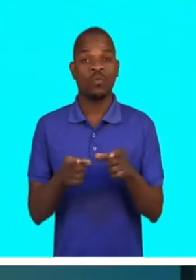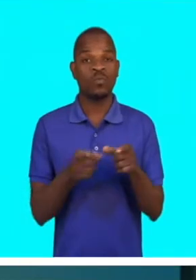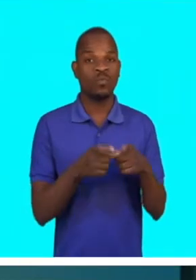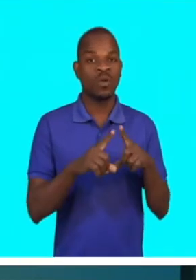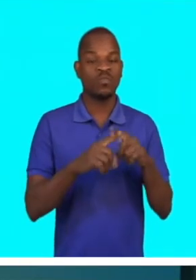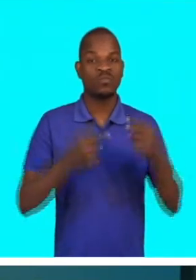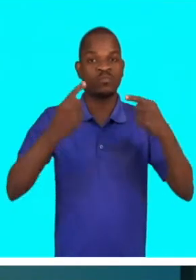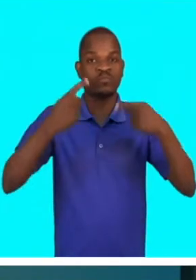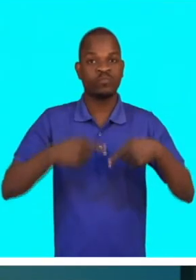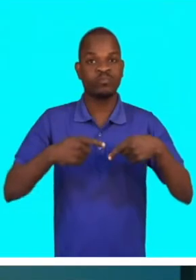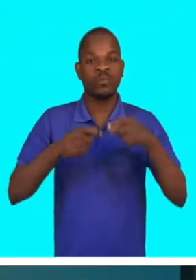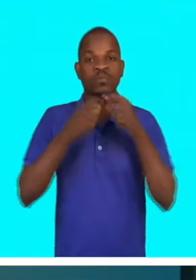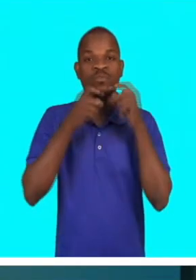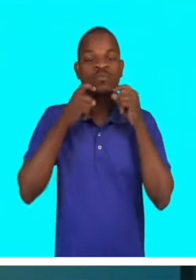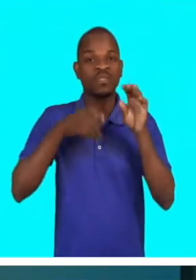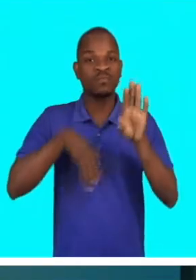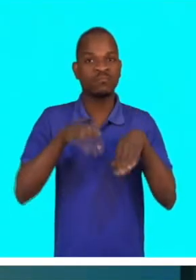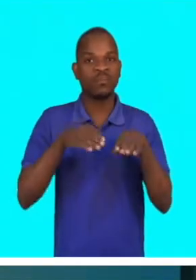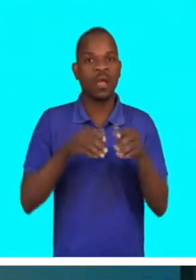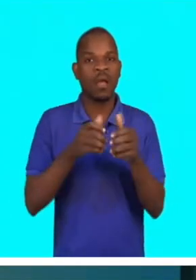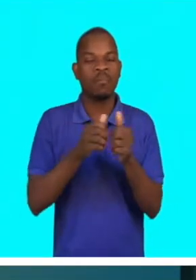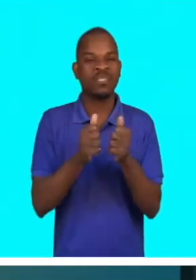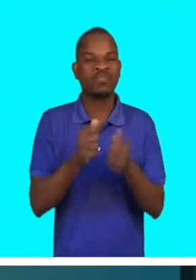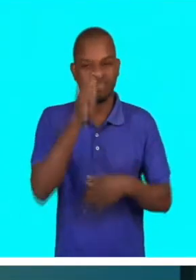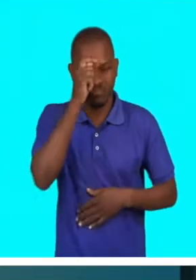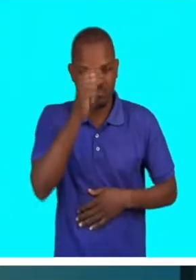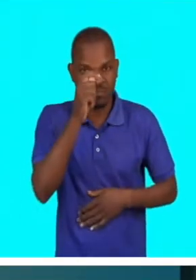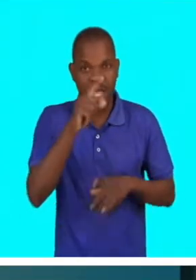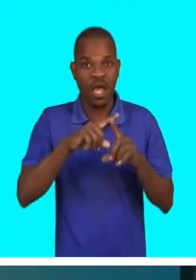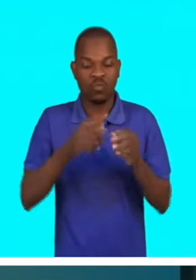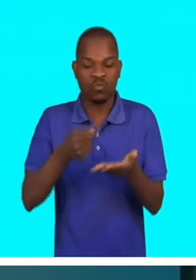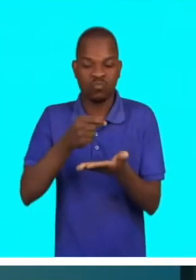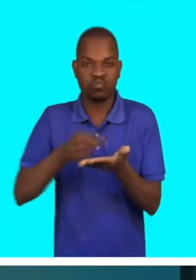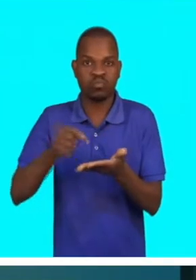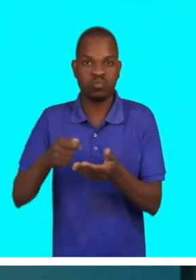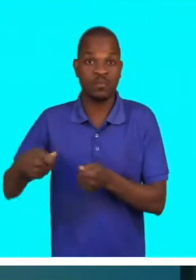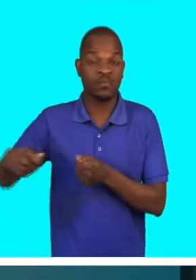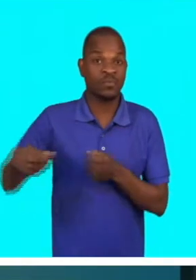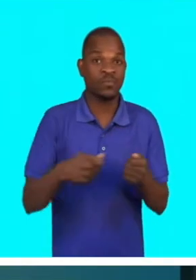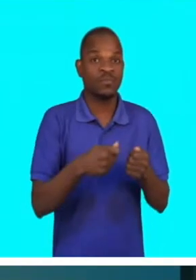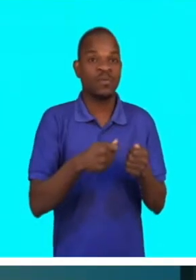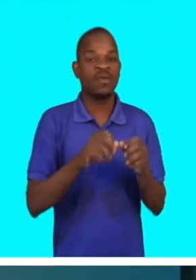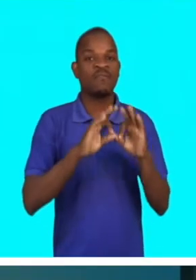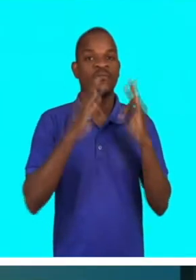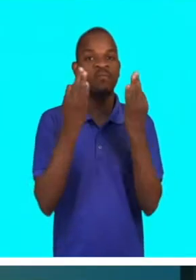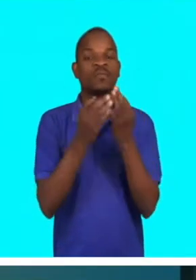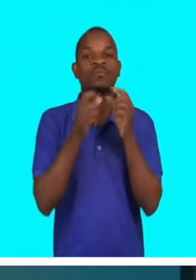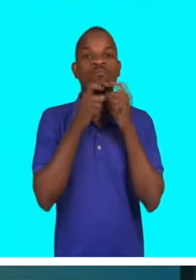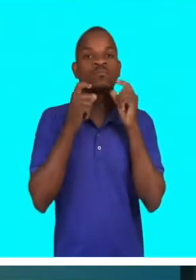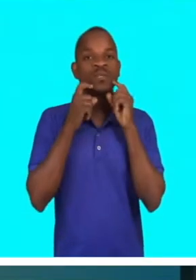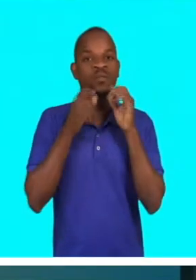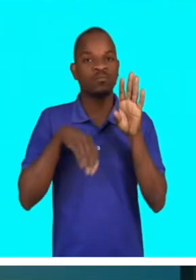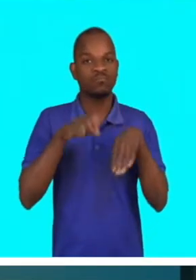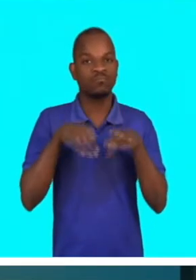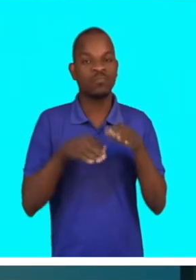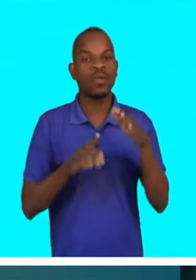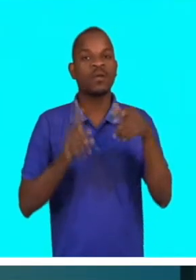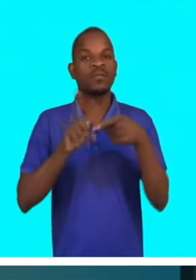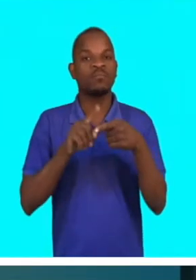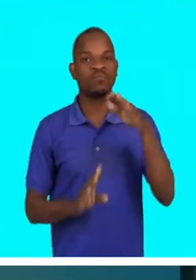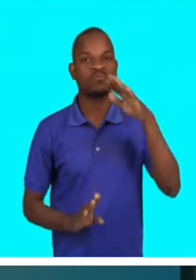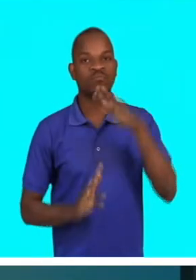Clube de Moçambola continua a não honrar com o compromisso de licenciar junto da Federação Mozambicana de Futebol.